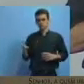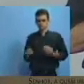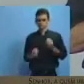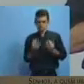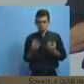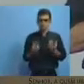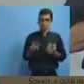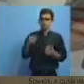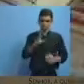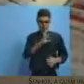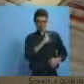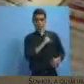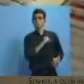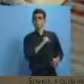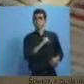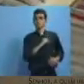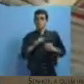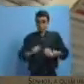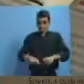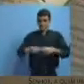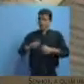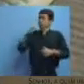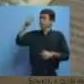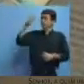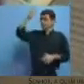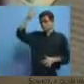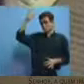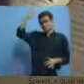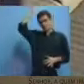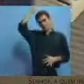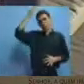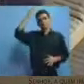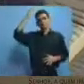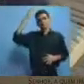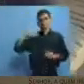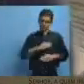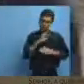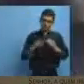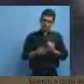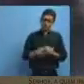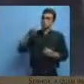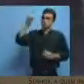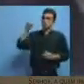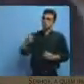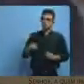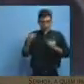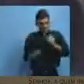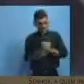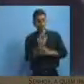do vosso amor. Enviai, Senhor, o vosso Espírito. Tudo será